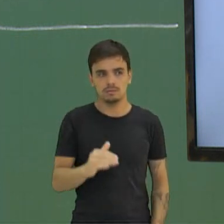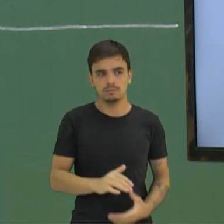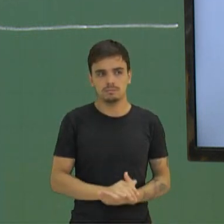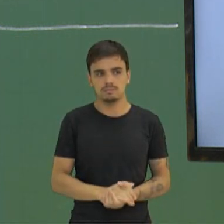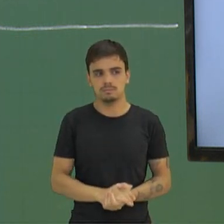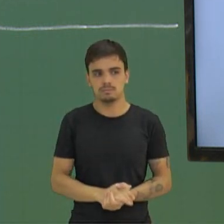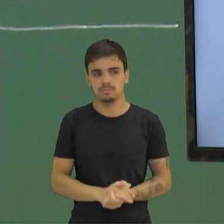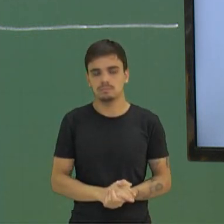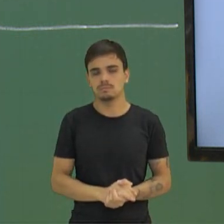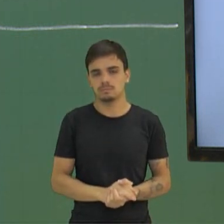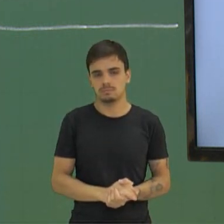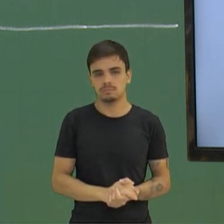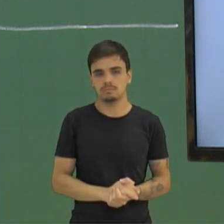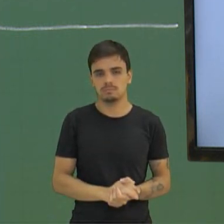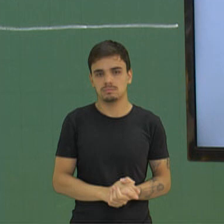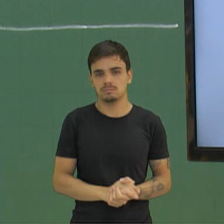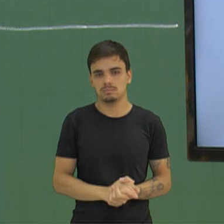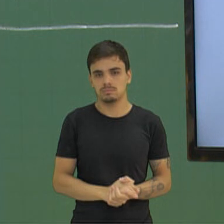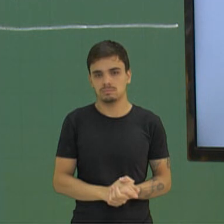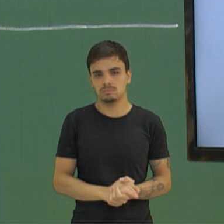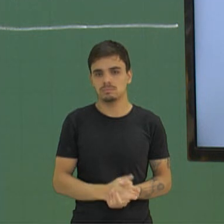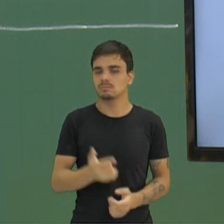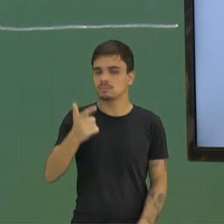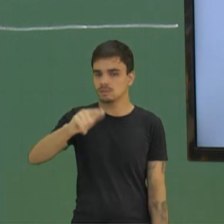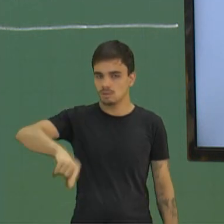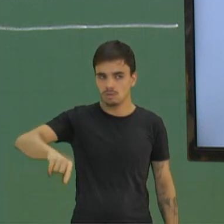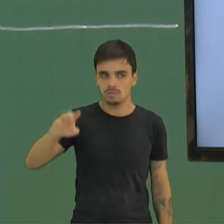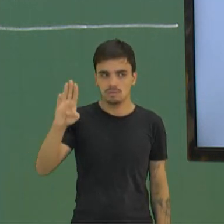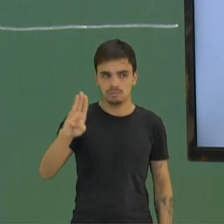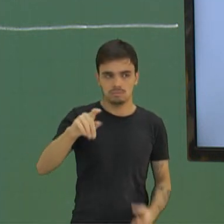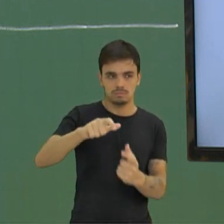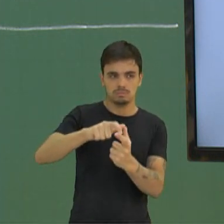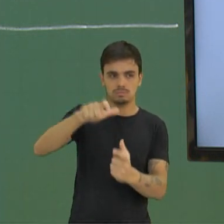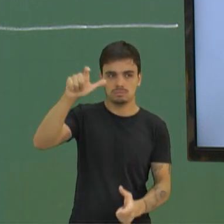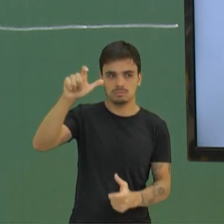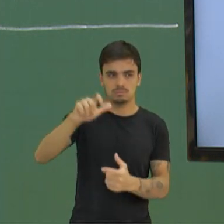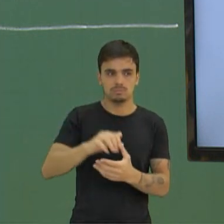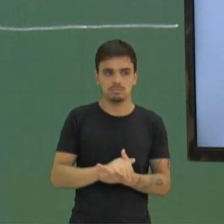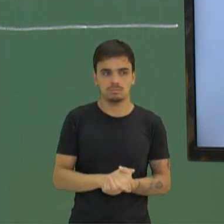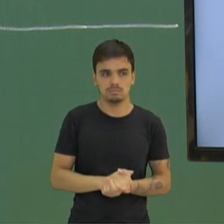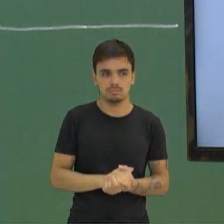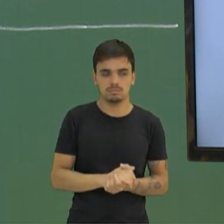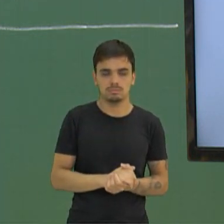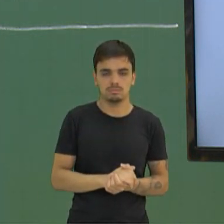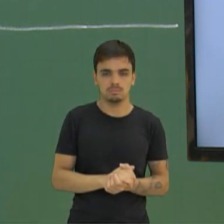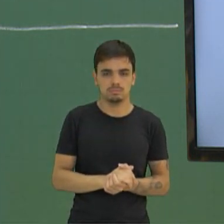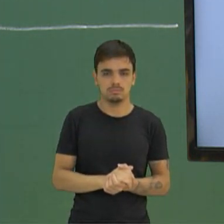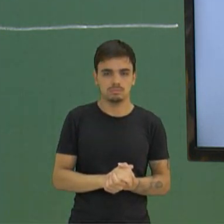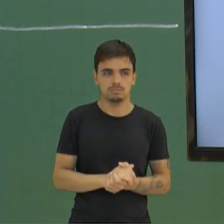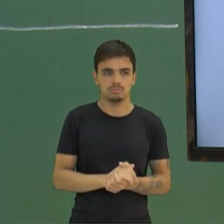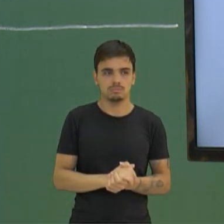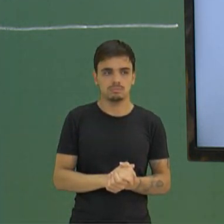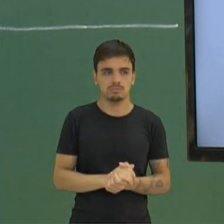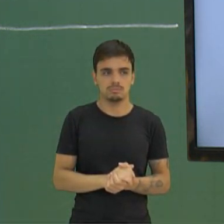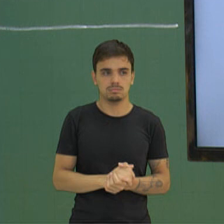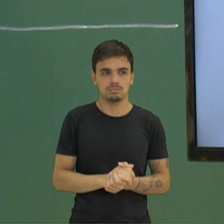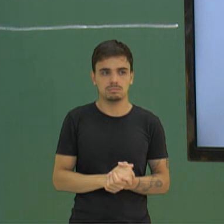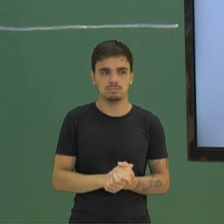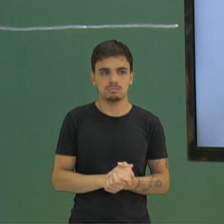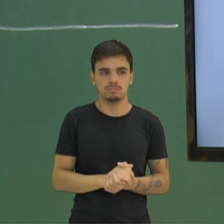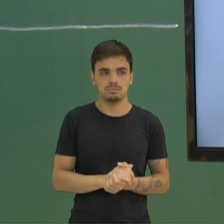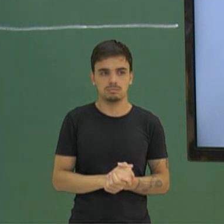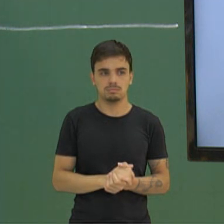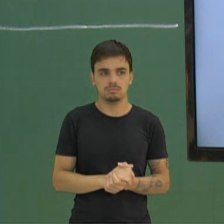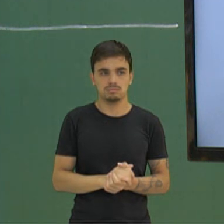aqui vai ficar lesão com beijinho Oi bebezão um bebezinho que esse aqui